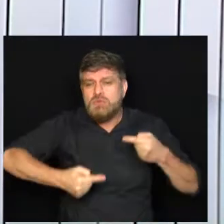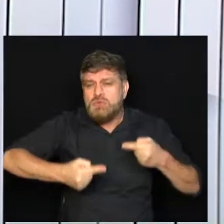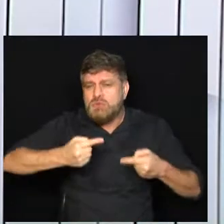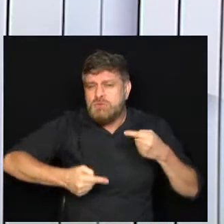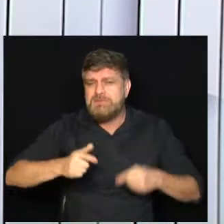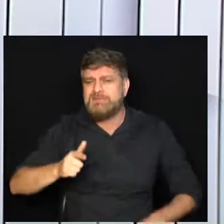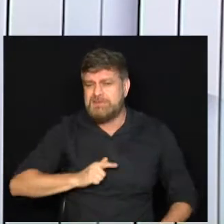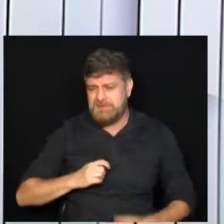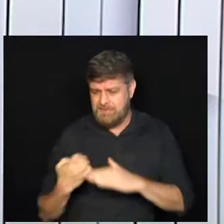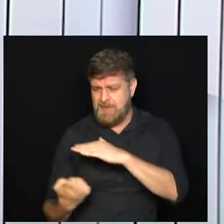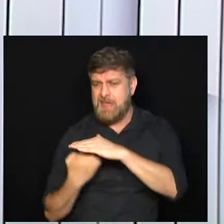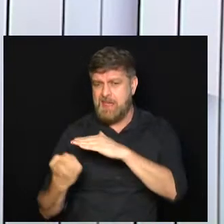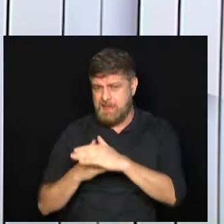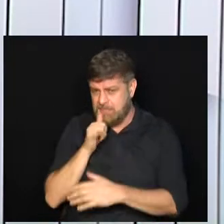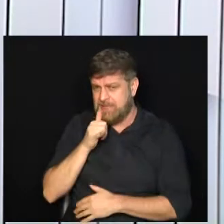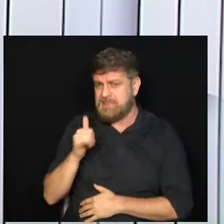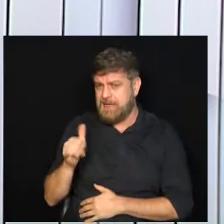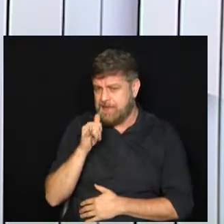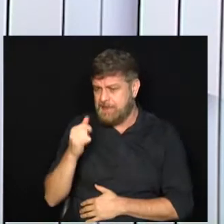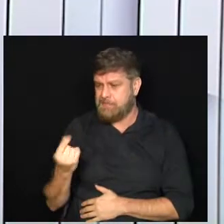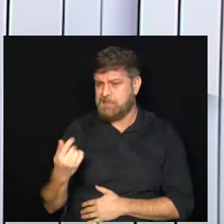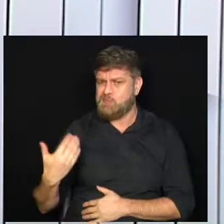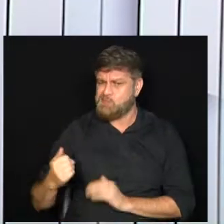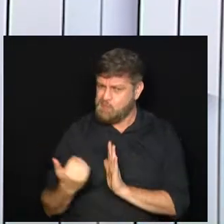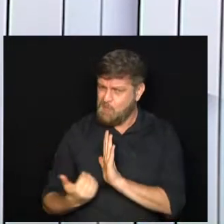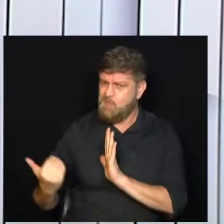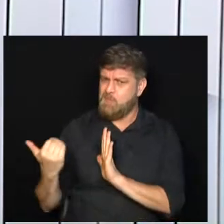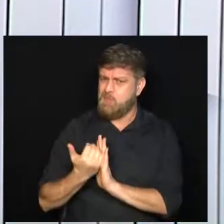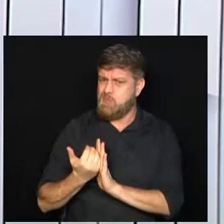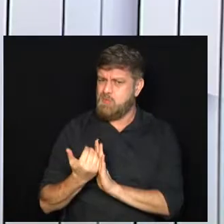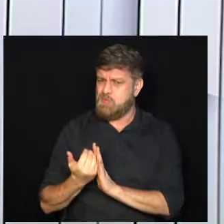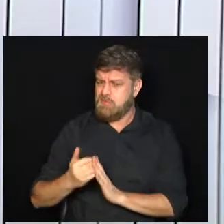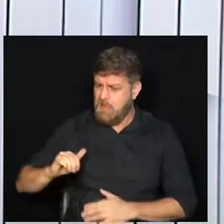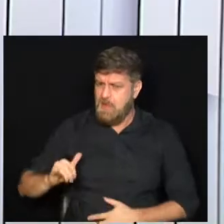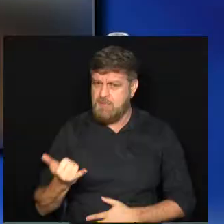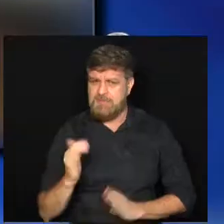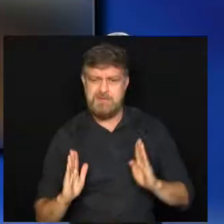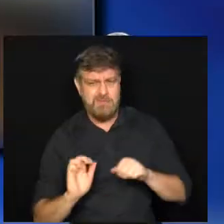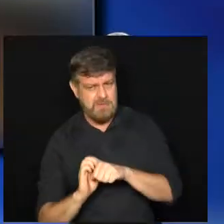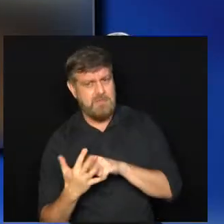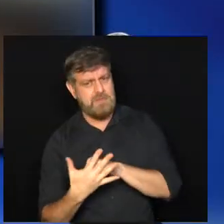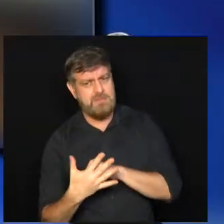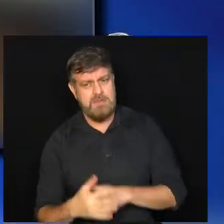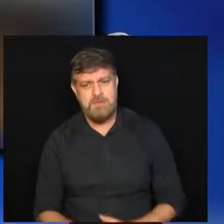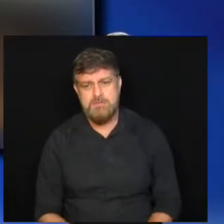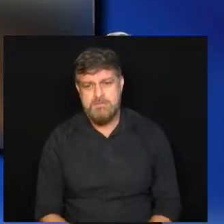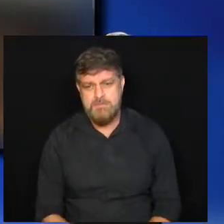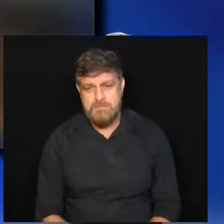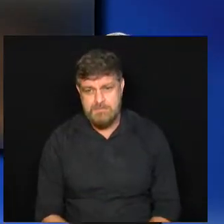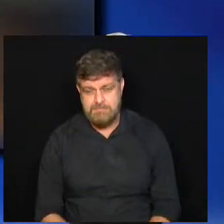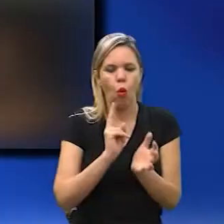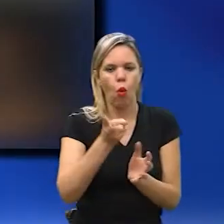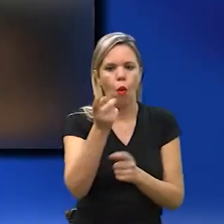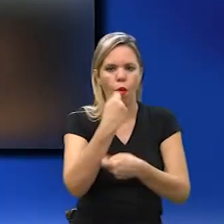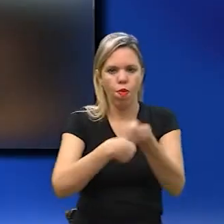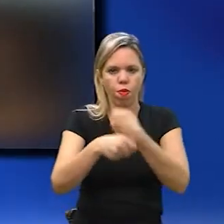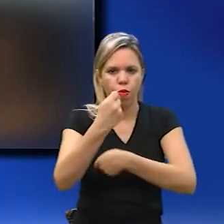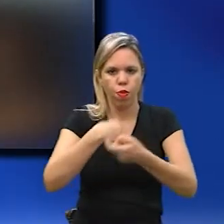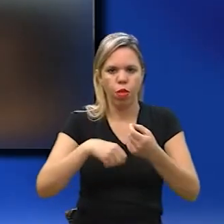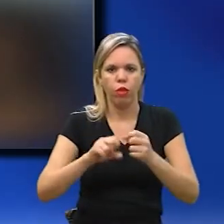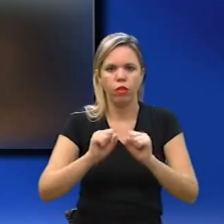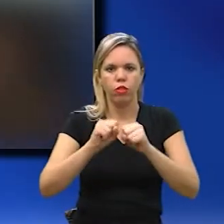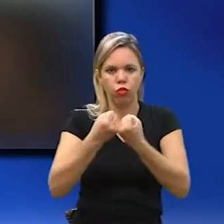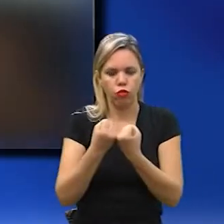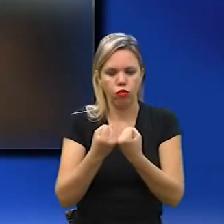das empresas de energia elétrica e de telefonia durante esta pandemia. A Comissão Permanente de Economia